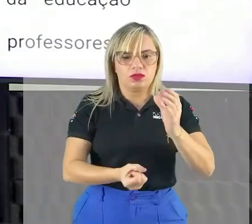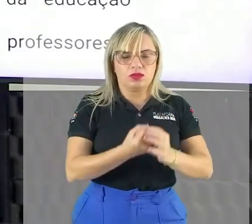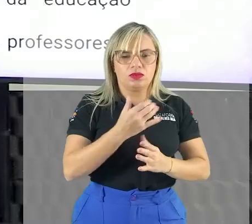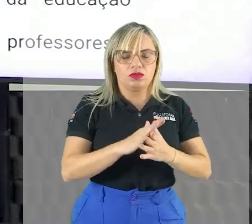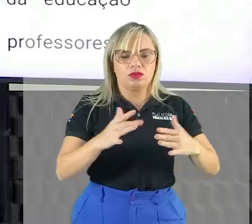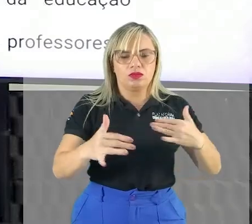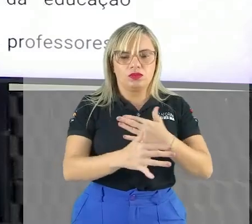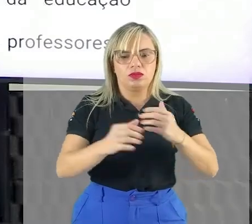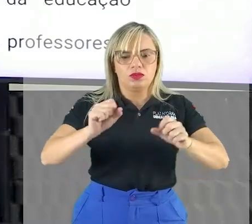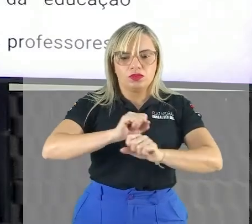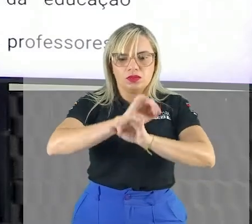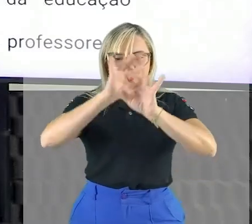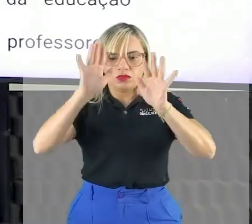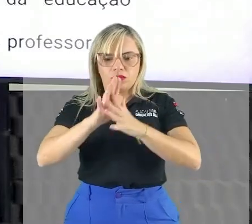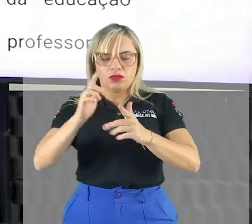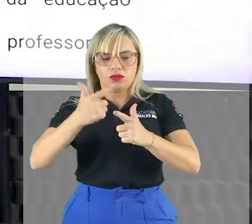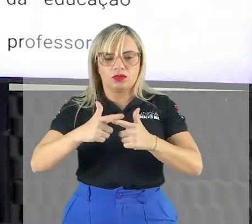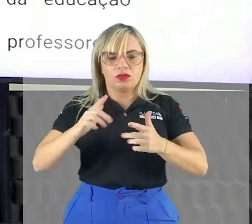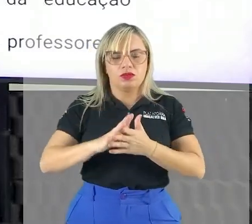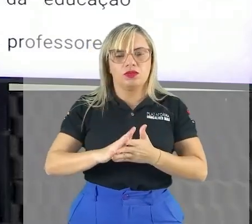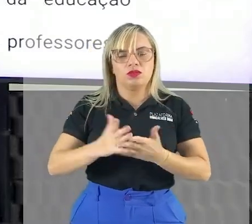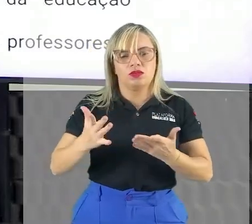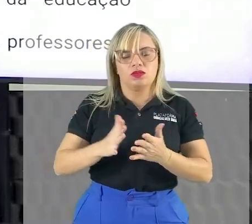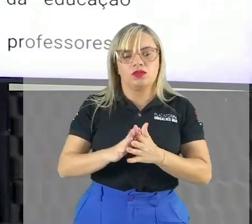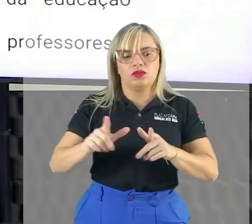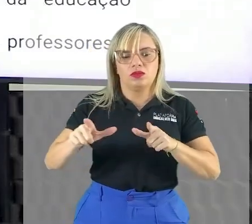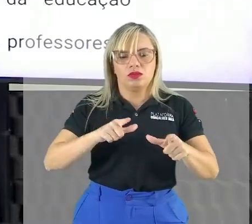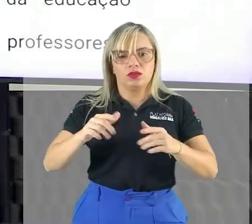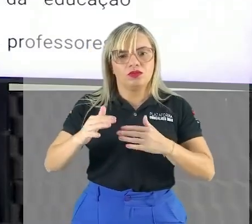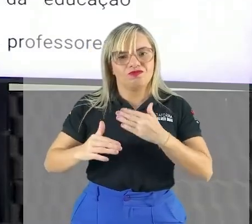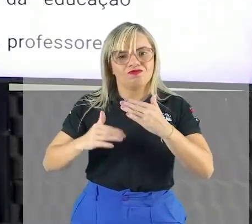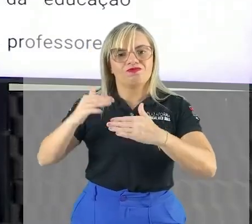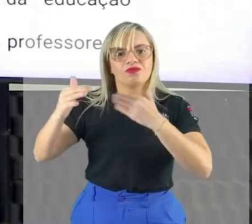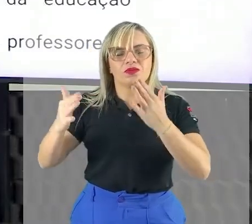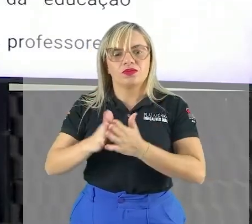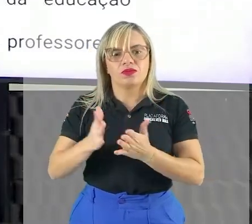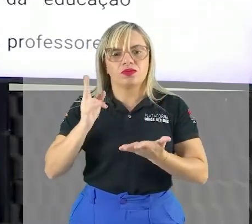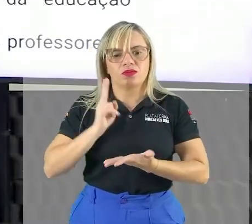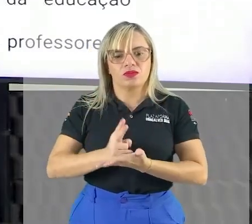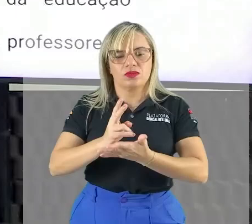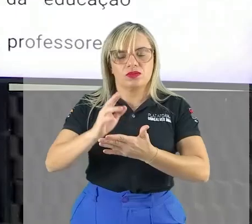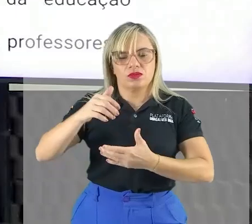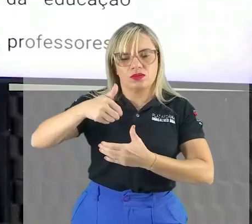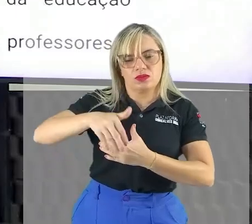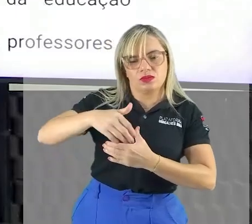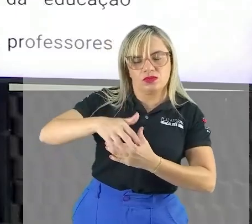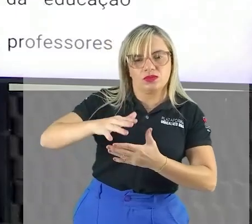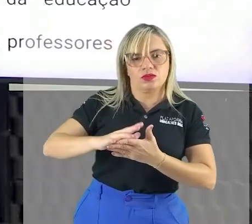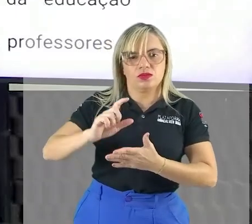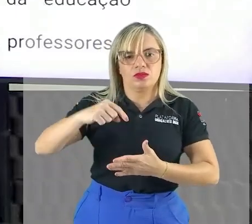e, claro, a divisão do trabalho aumenta. Observe, gente, que eu sempre estou dando aqui a dica e depois você